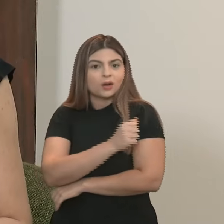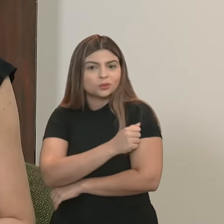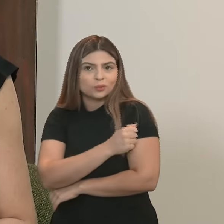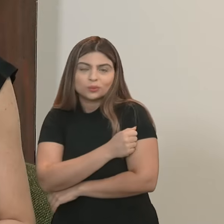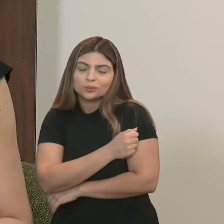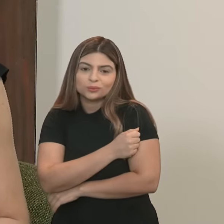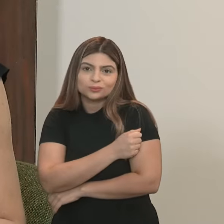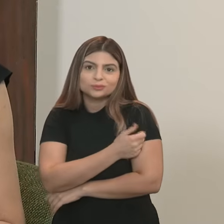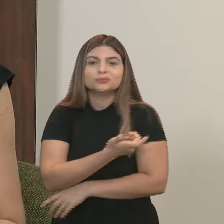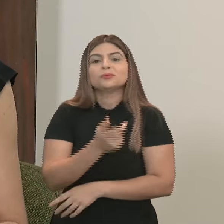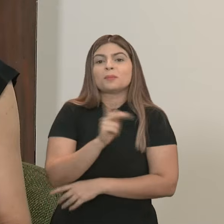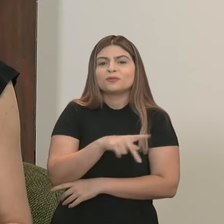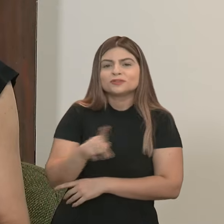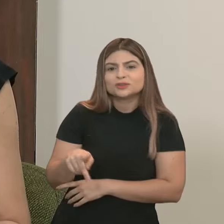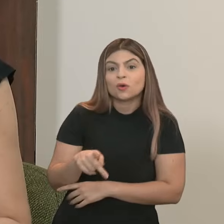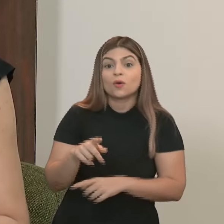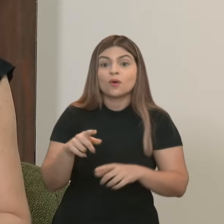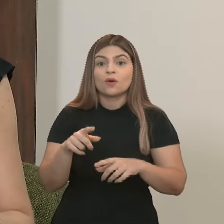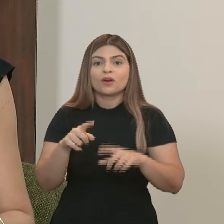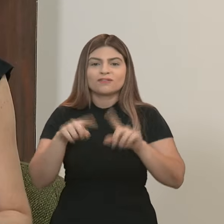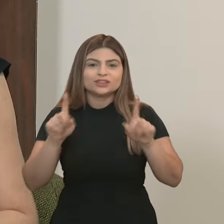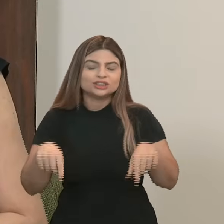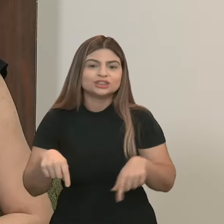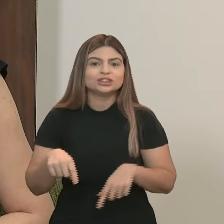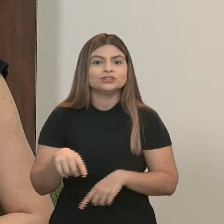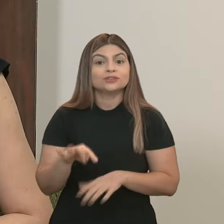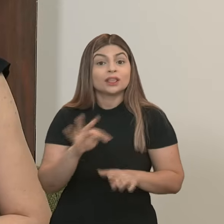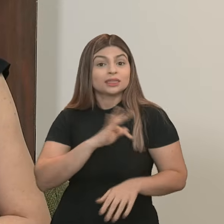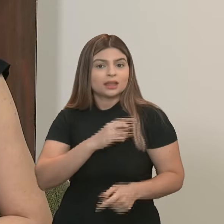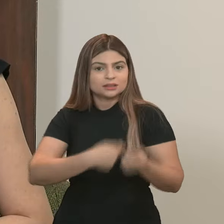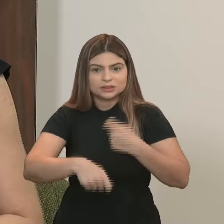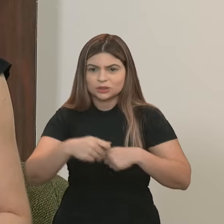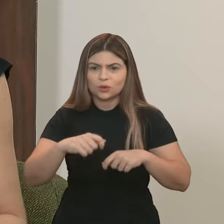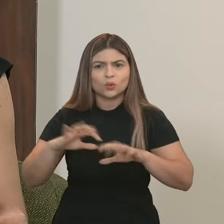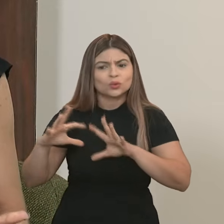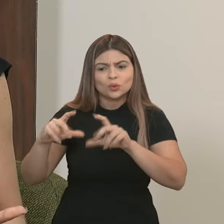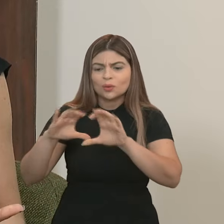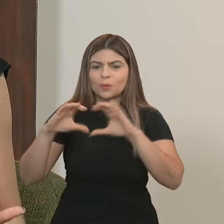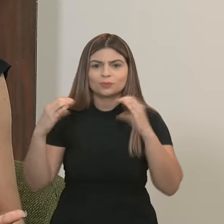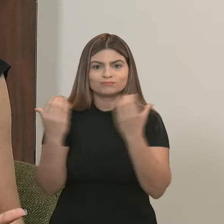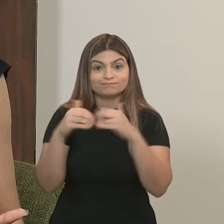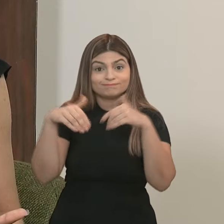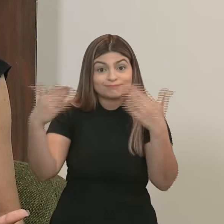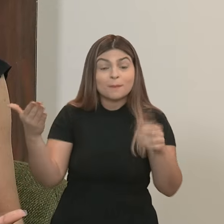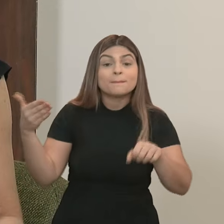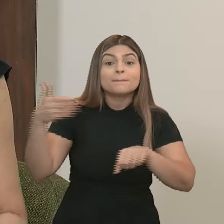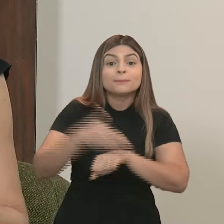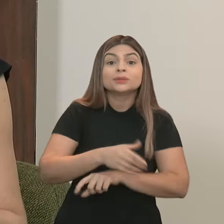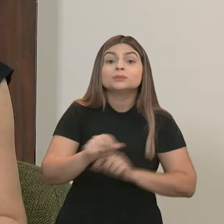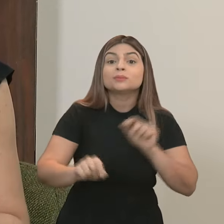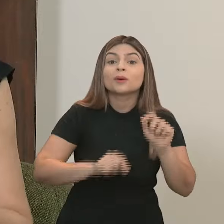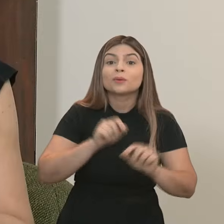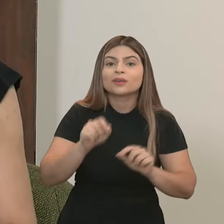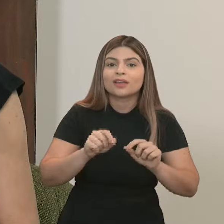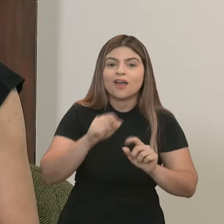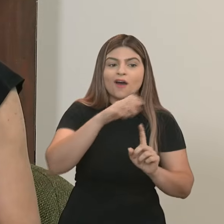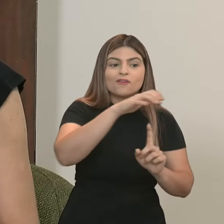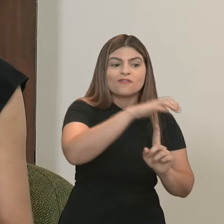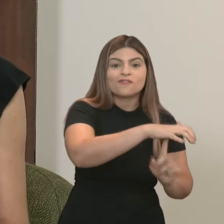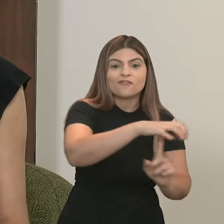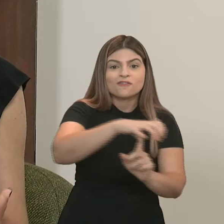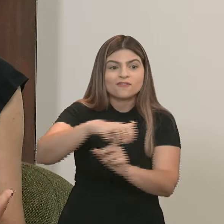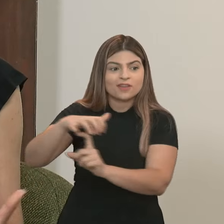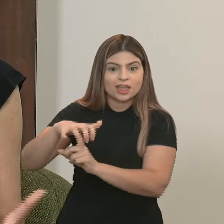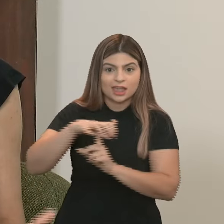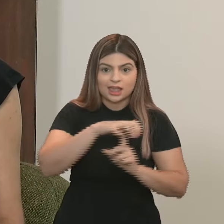técnicos, professores técnicos e também toda a comunidade externa da UFG para participar da edição de agosto da Feira Florescer.